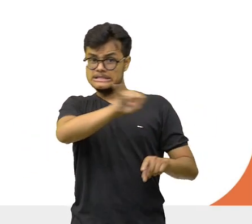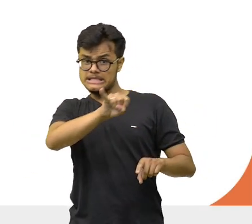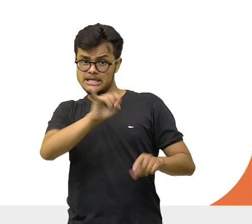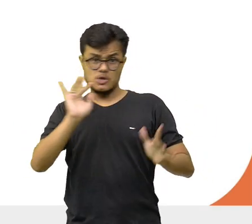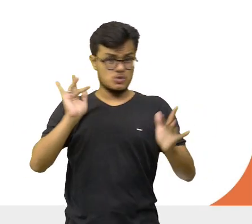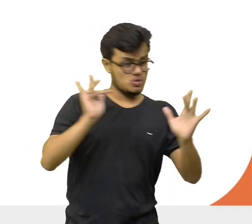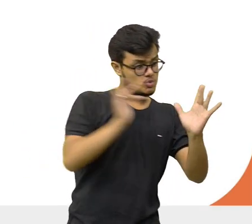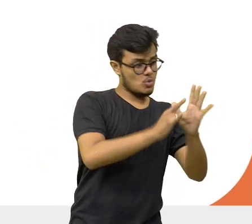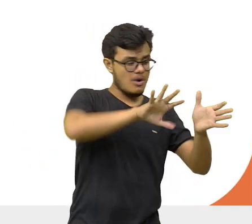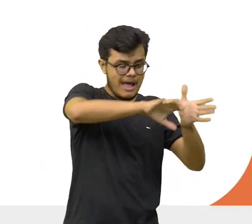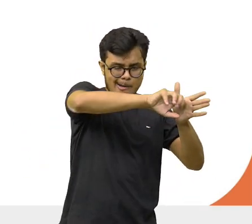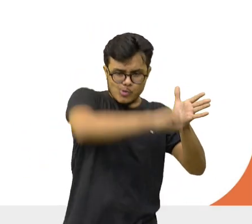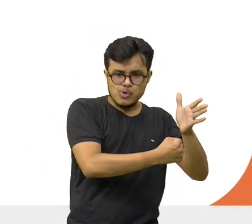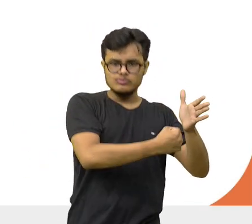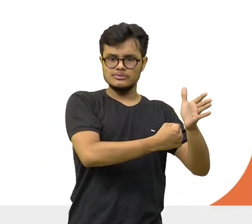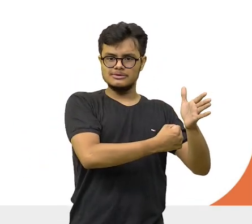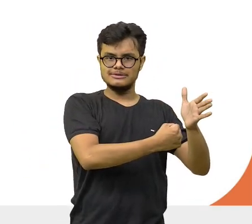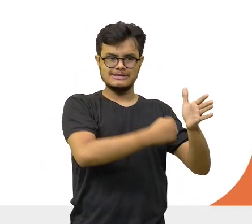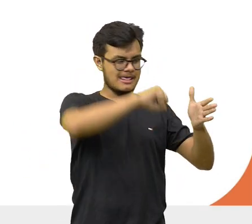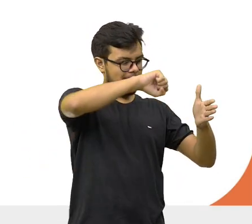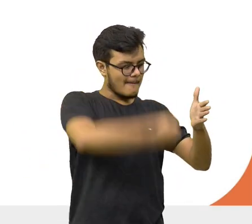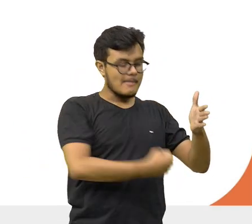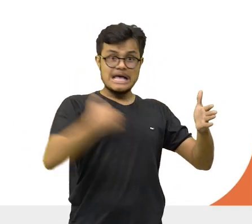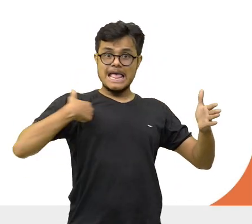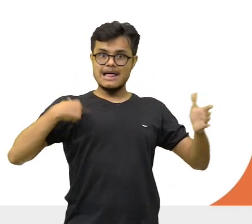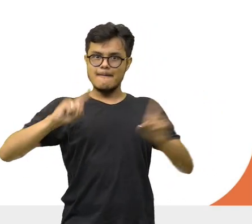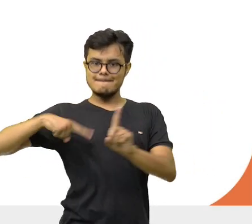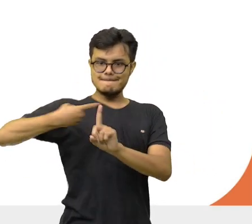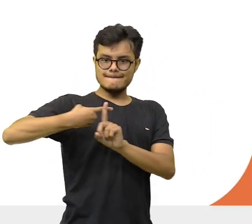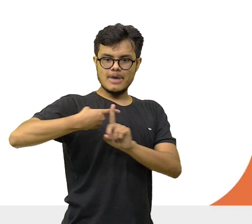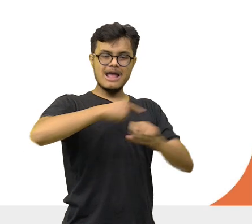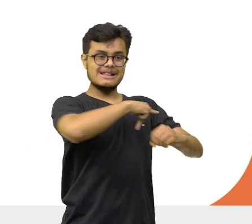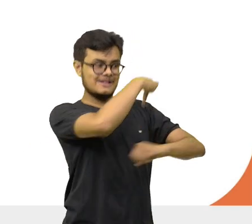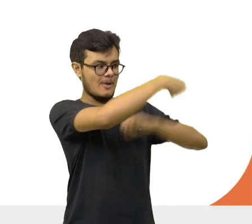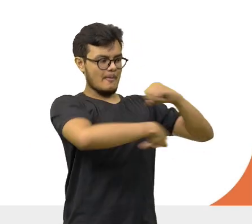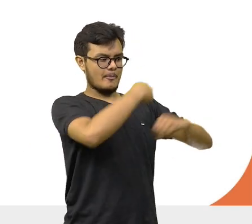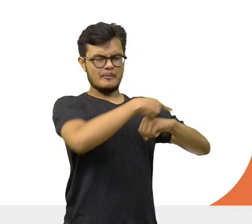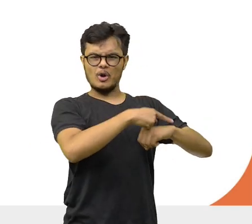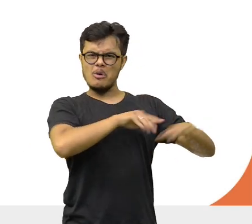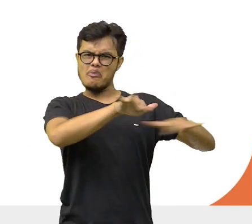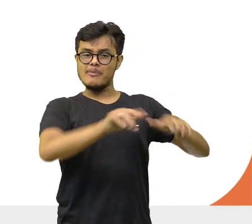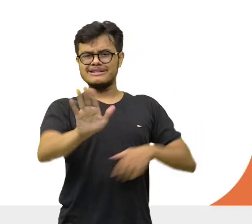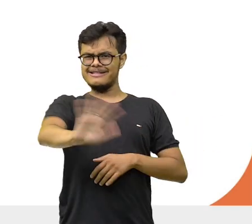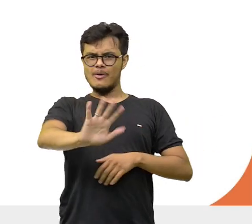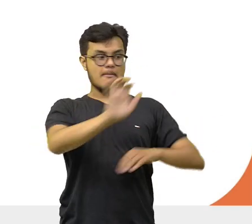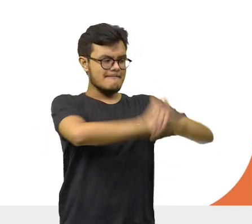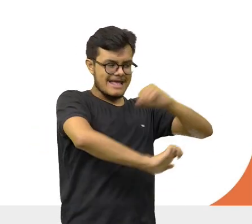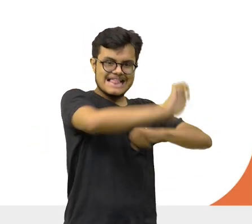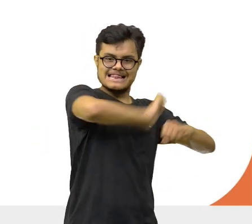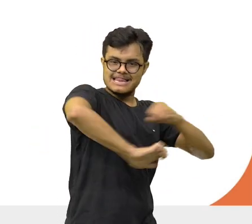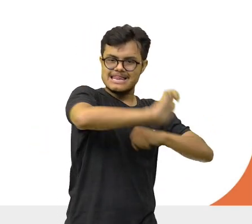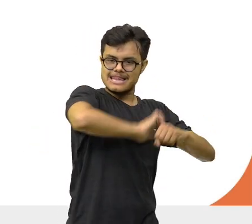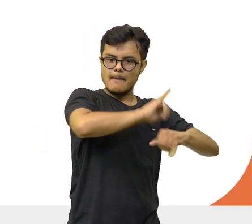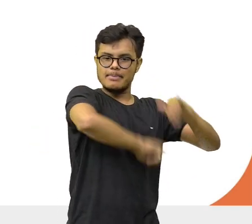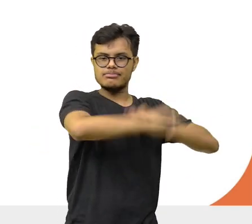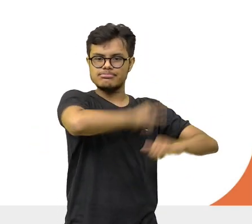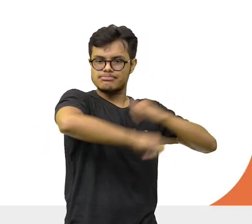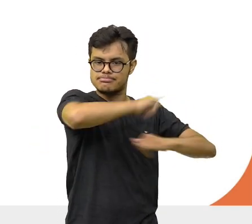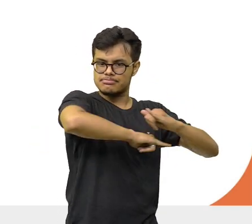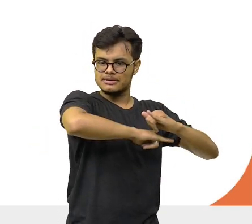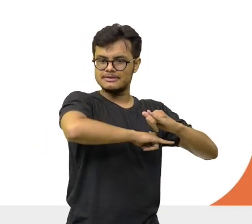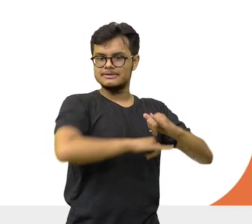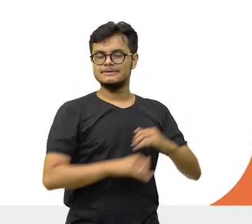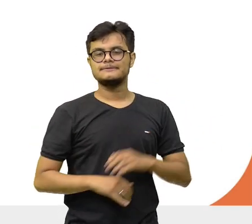tocou na maçaneta, como ela estava positiva, os prótons não se movimentam. Quem se movimenta são os elétrons. Então, quando ela toca